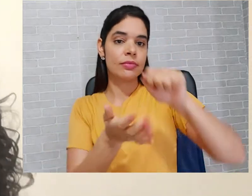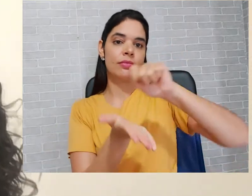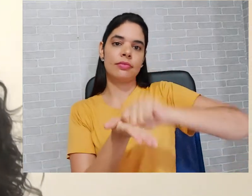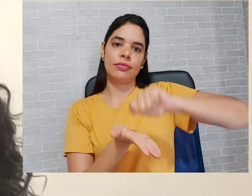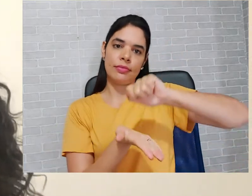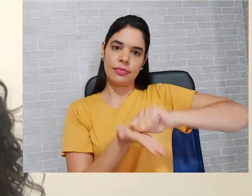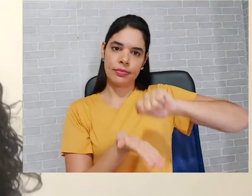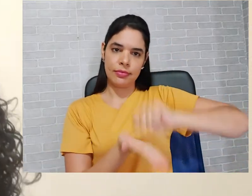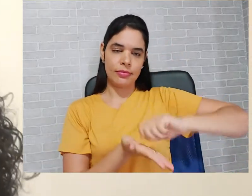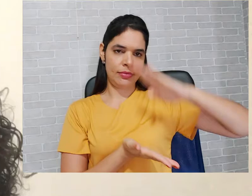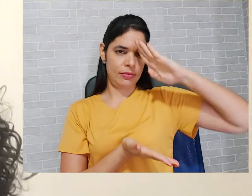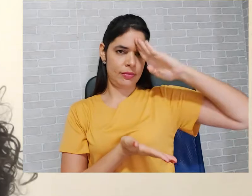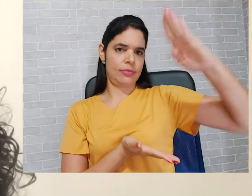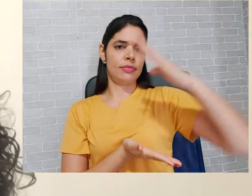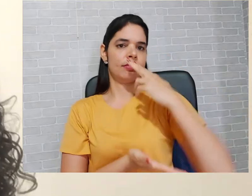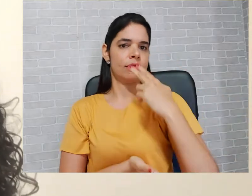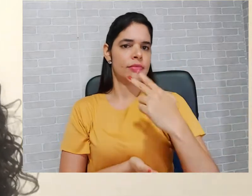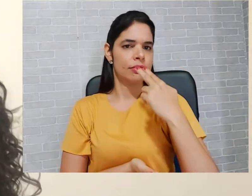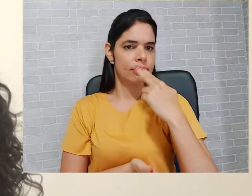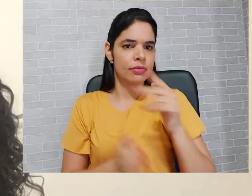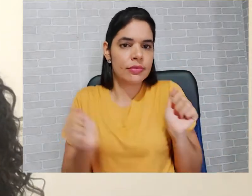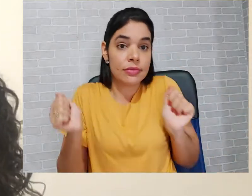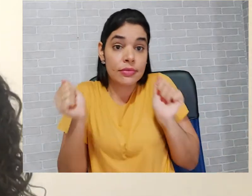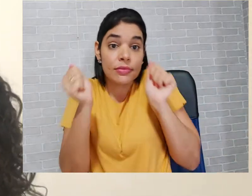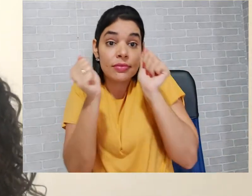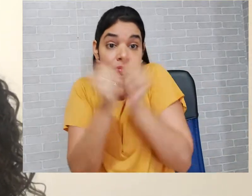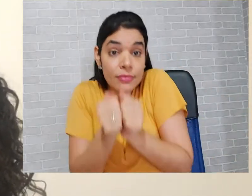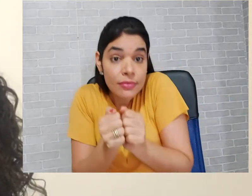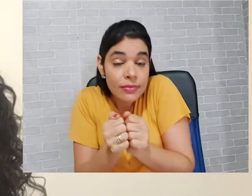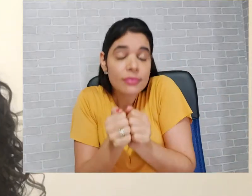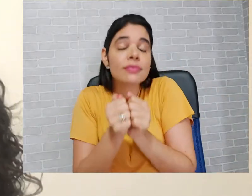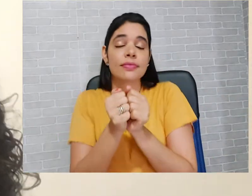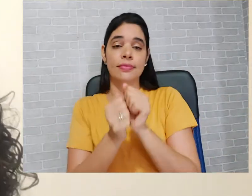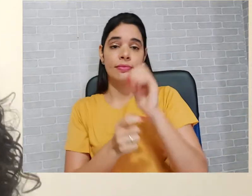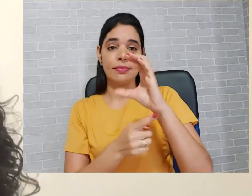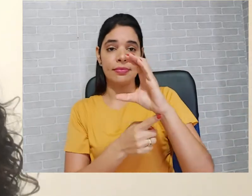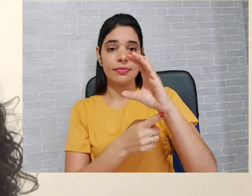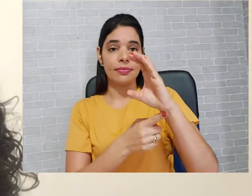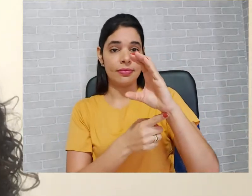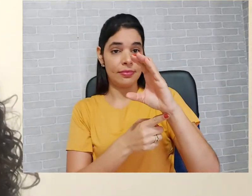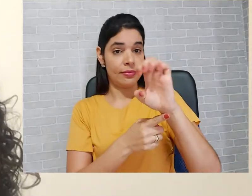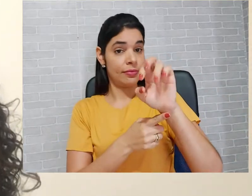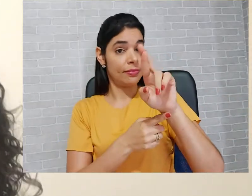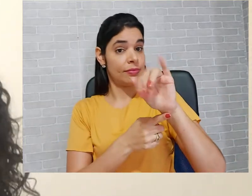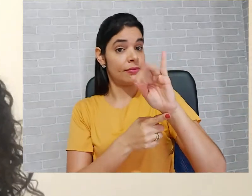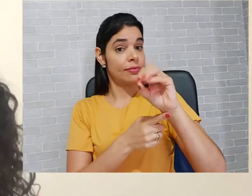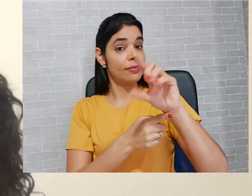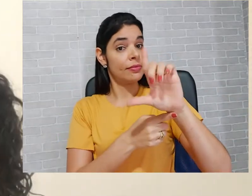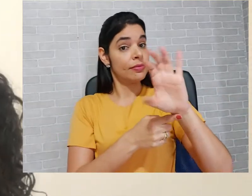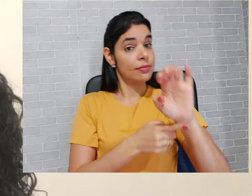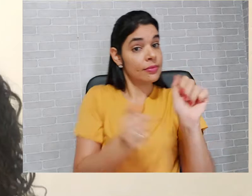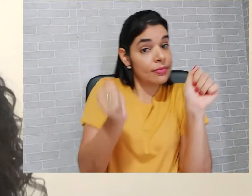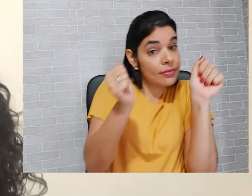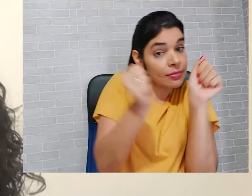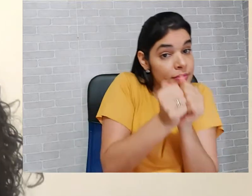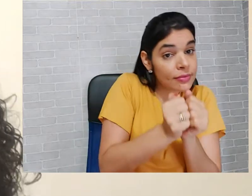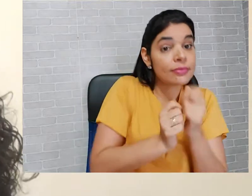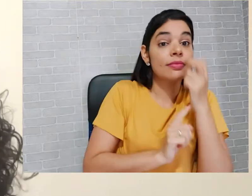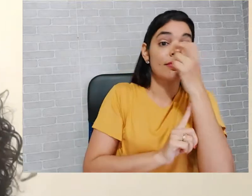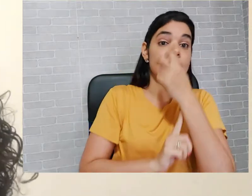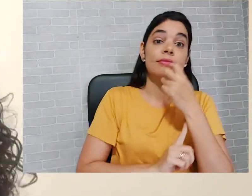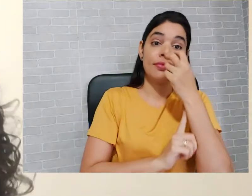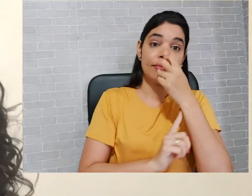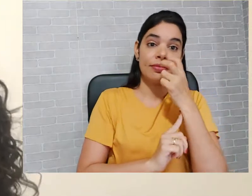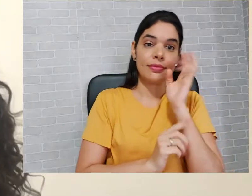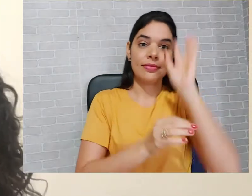uma escrita onde o créole e a oralidade ocupam um lugar privilegiado, dando margem assim a o